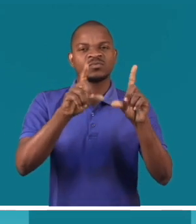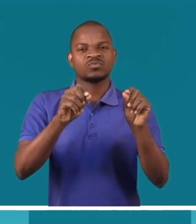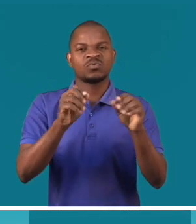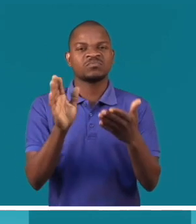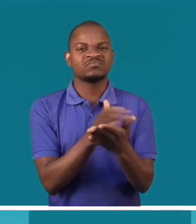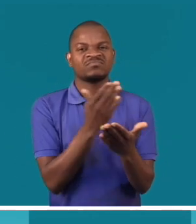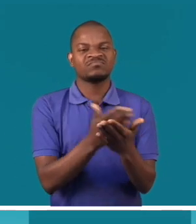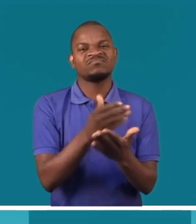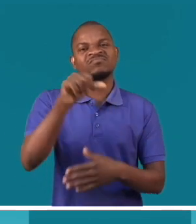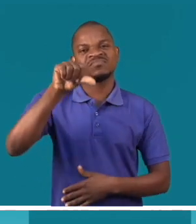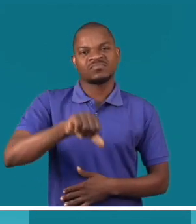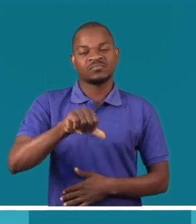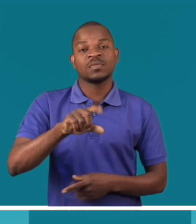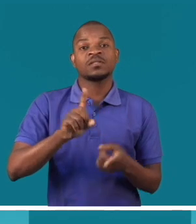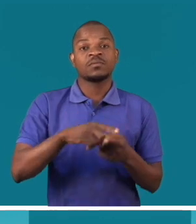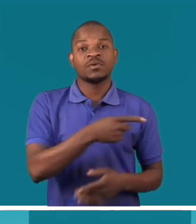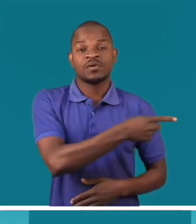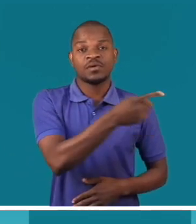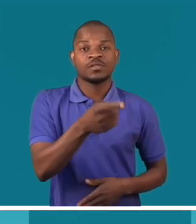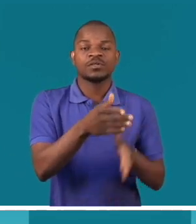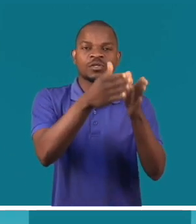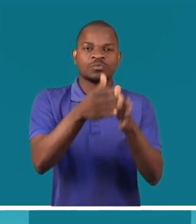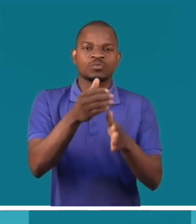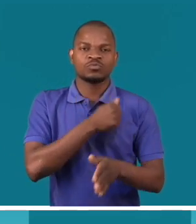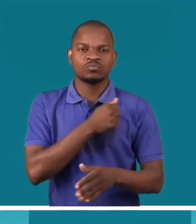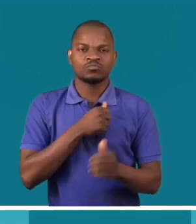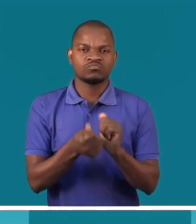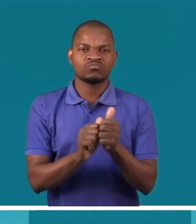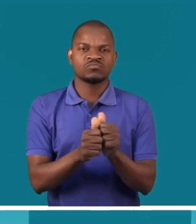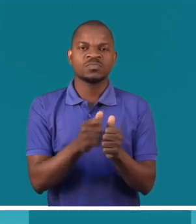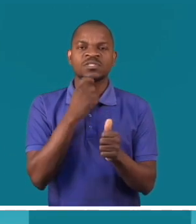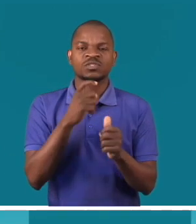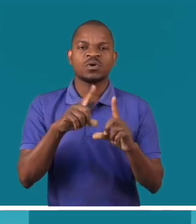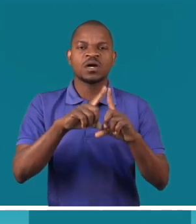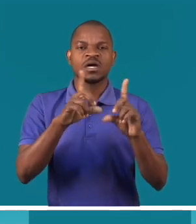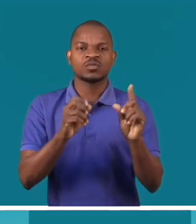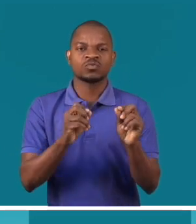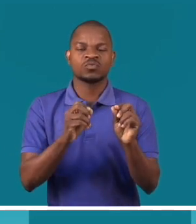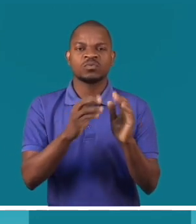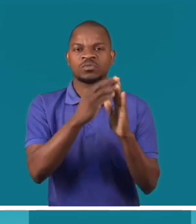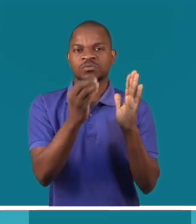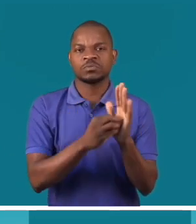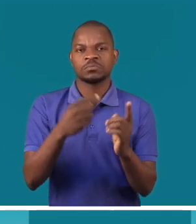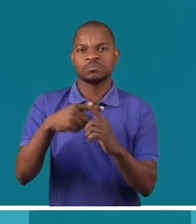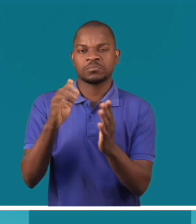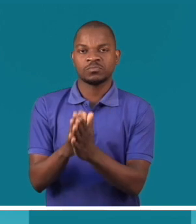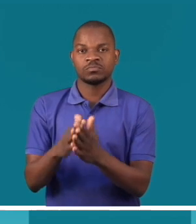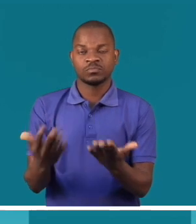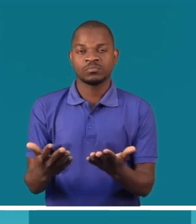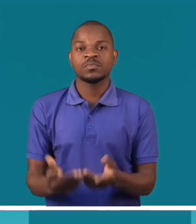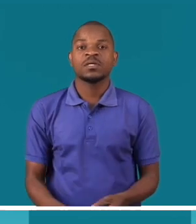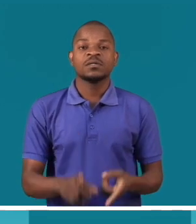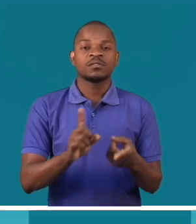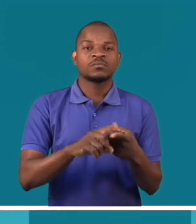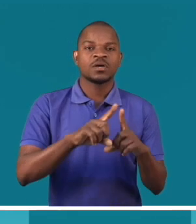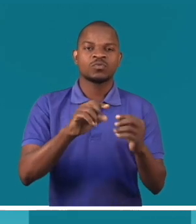repudiam as cotadas psicológicas. As eles, afetam no rendimento da equipa.